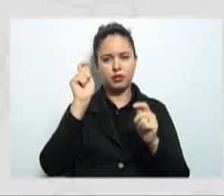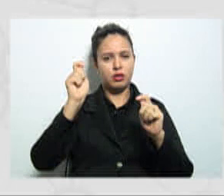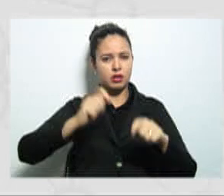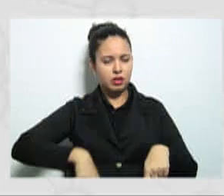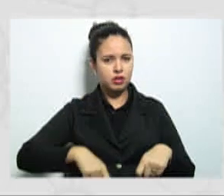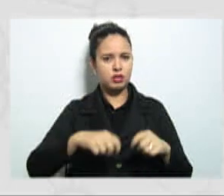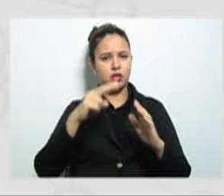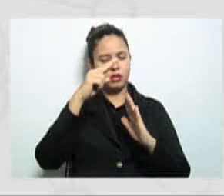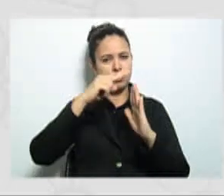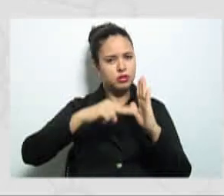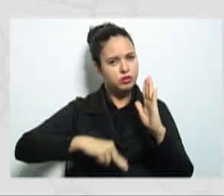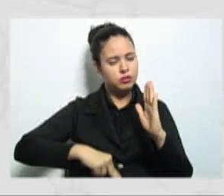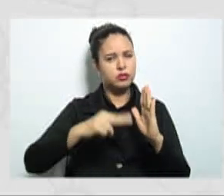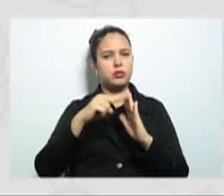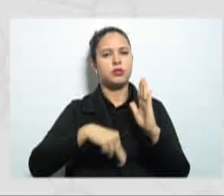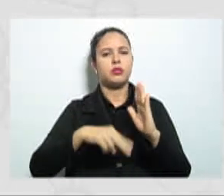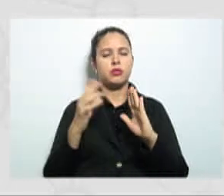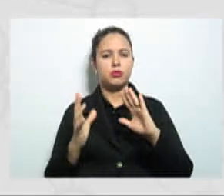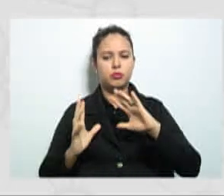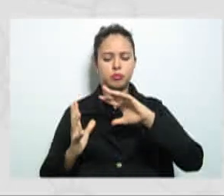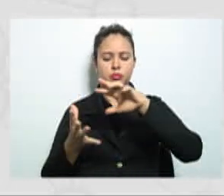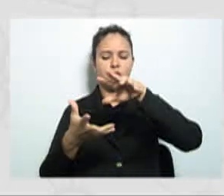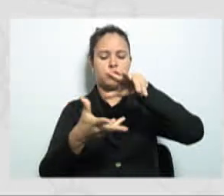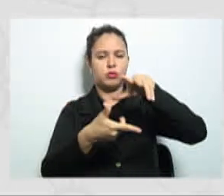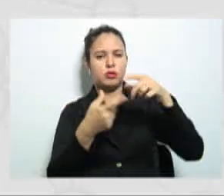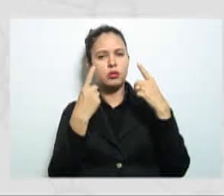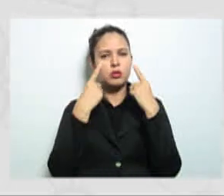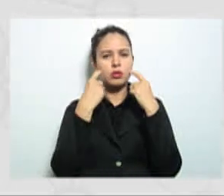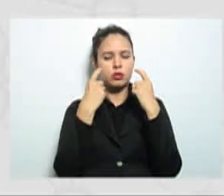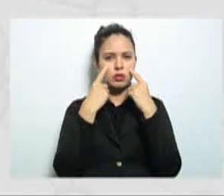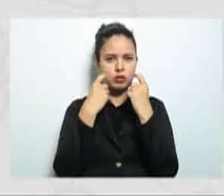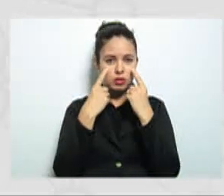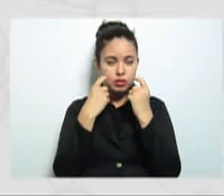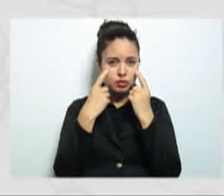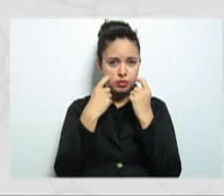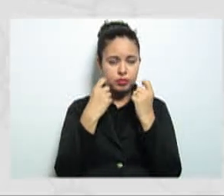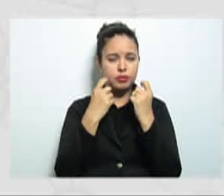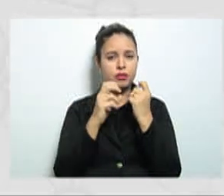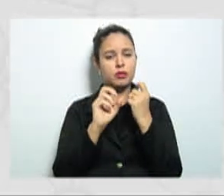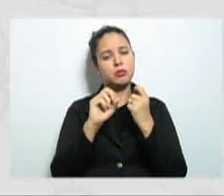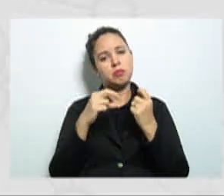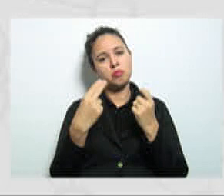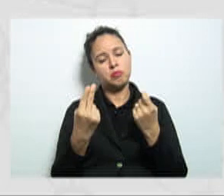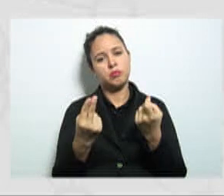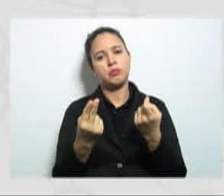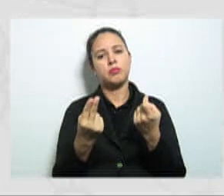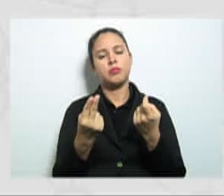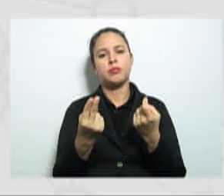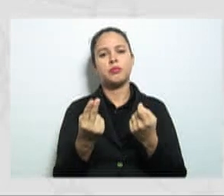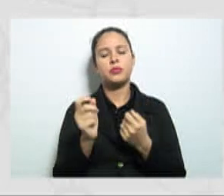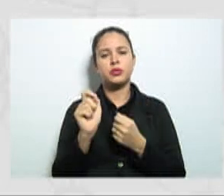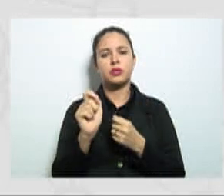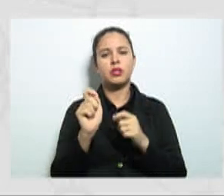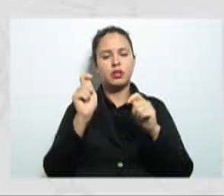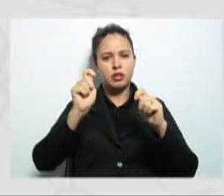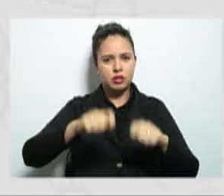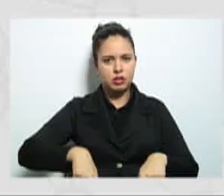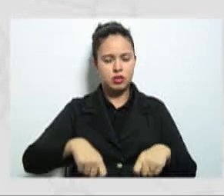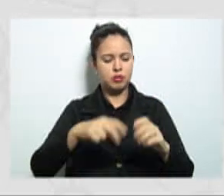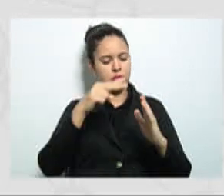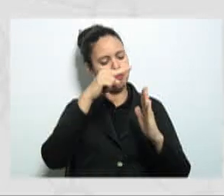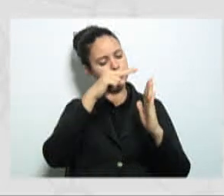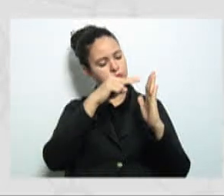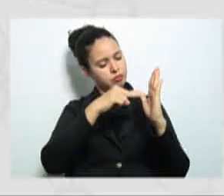este mundo está chorando, né? A gente pode ver aqui as gotas de água saindo, ou seja, nós conseguimos fazer toda essa